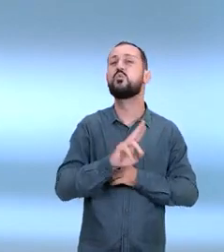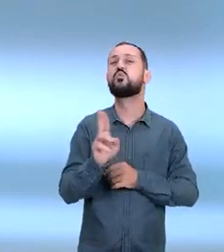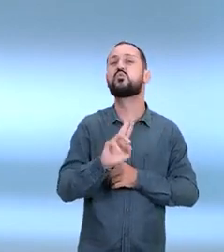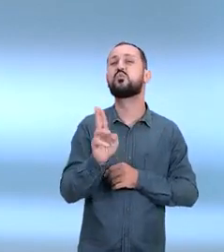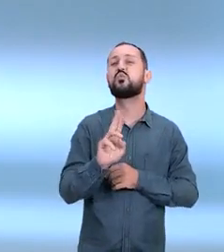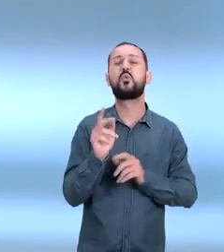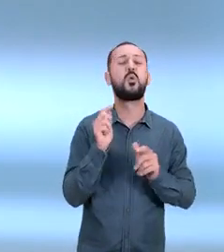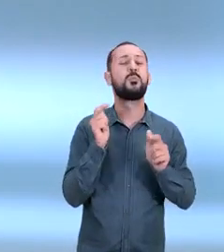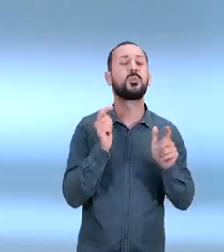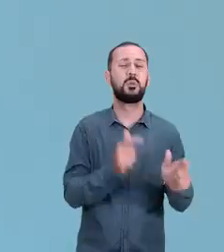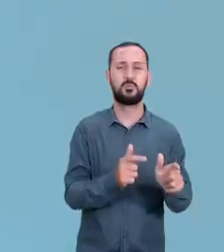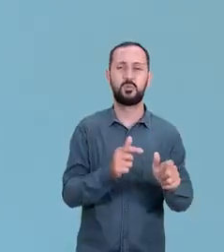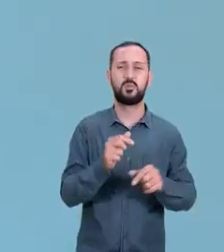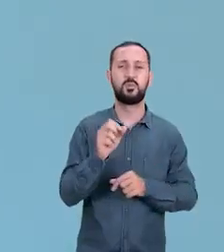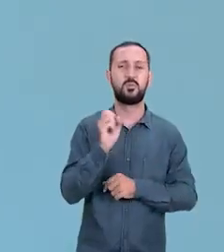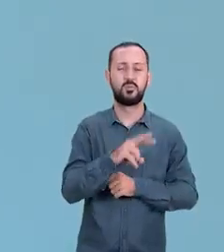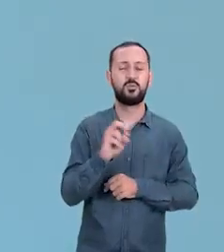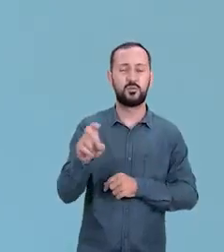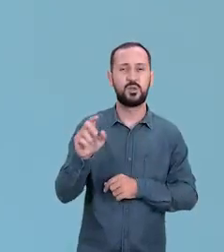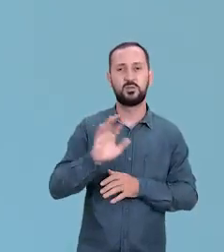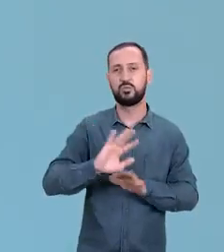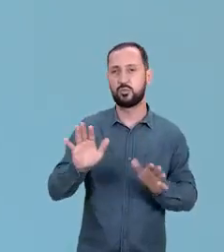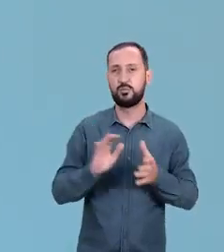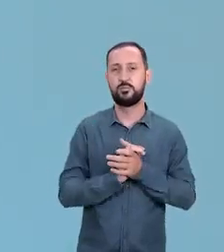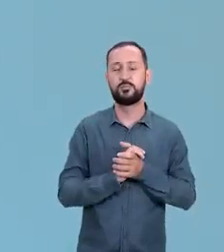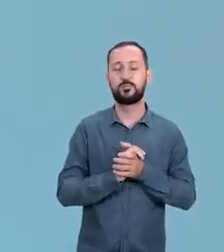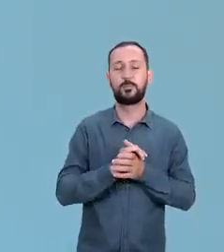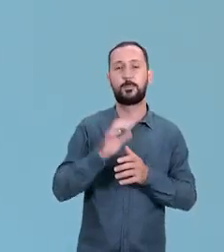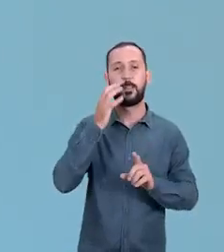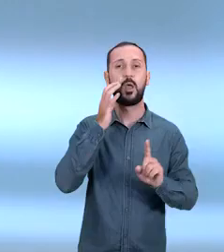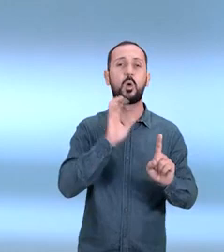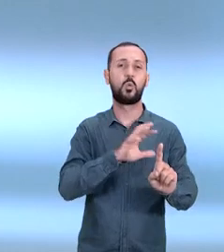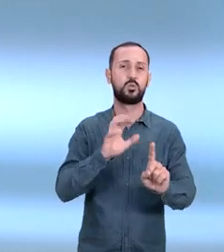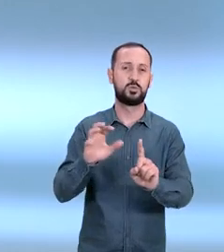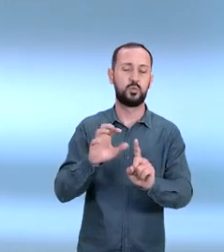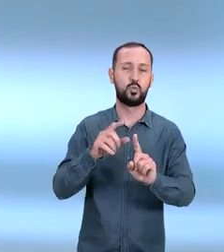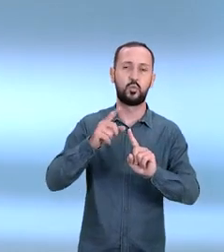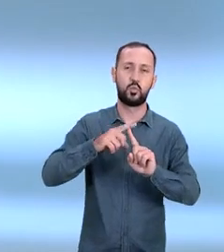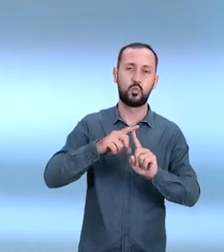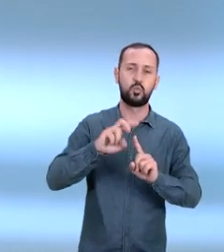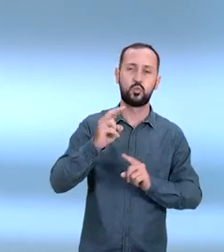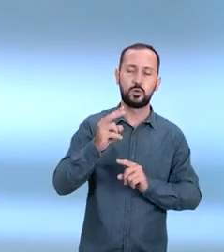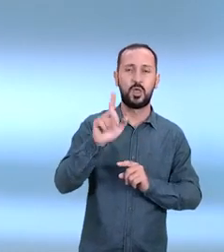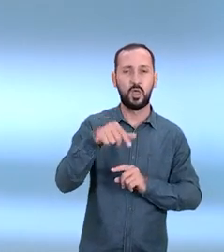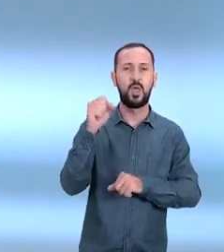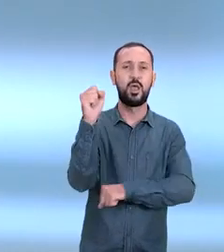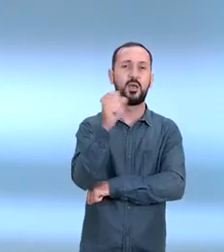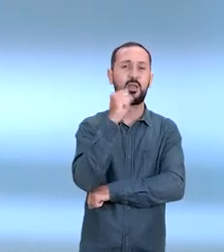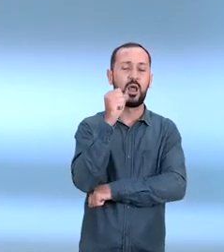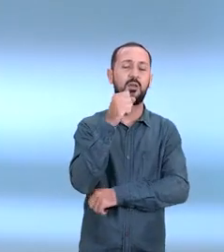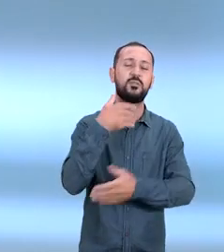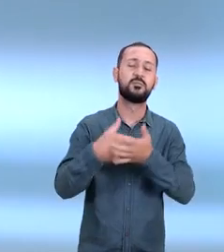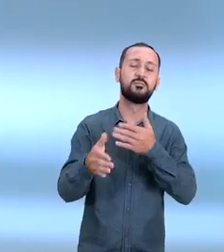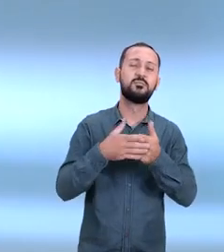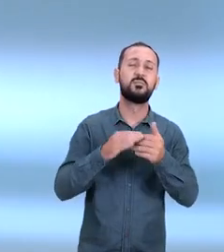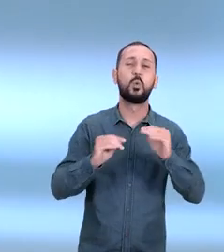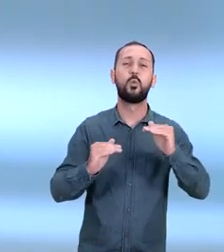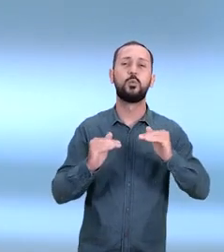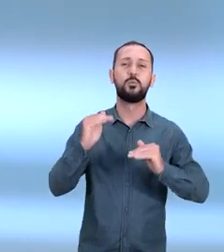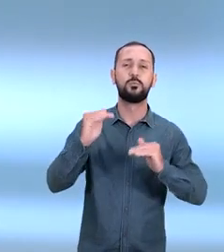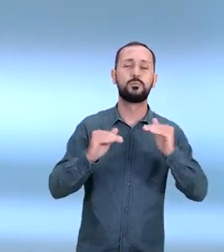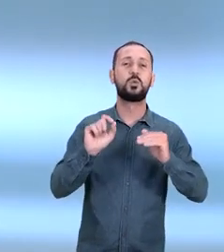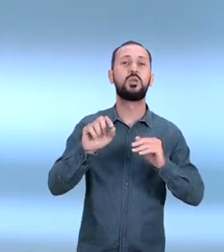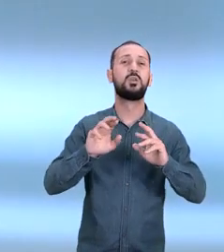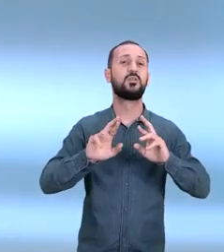É só o nome do vírus. Só o nome. A cepa dominante, né? As consequências dessa tipo 2, é grave, média, como que é? Não, na verdade, o